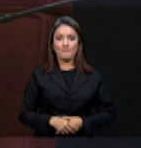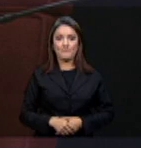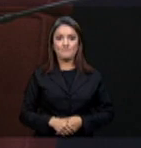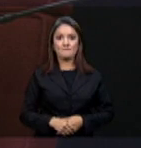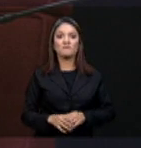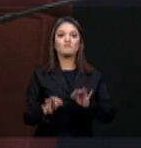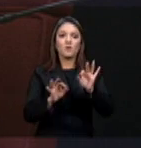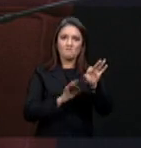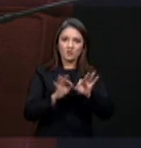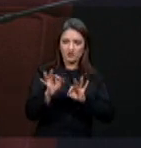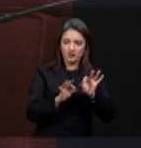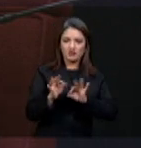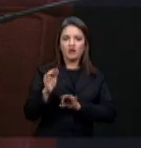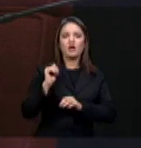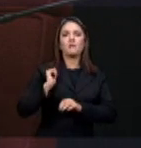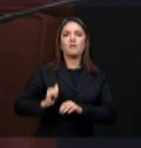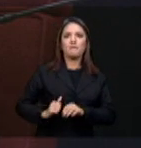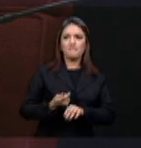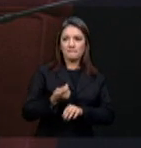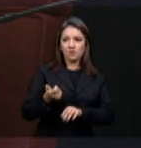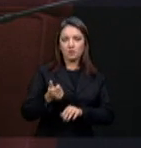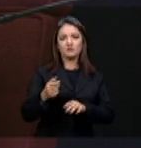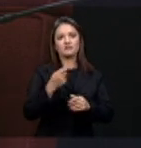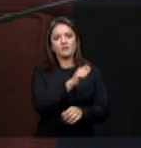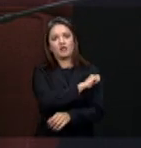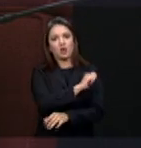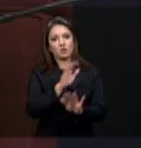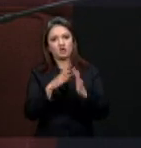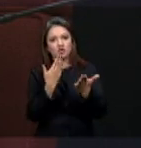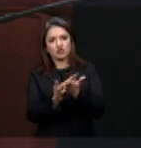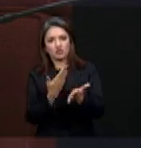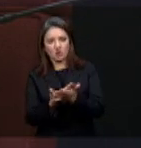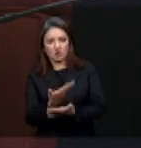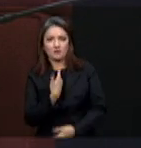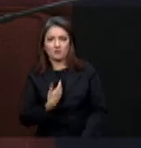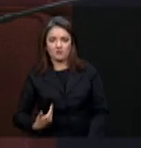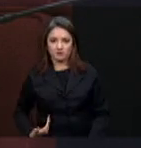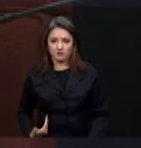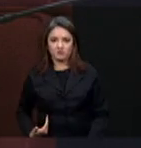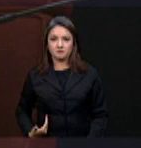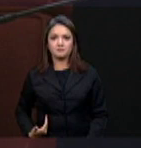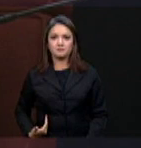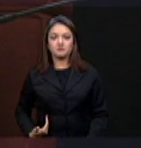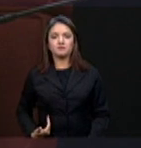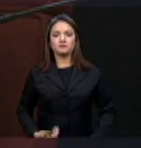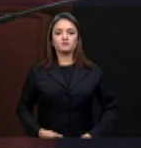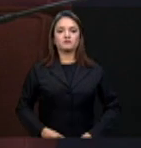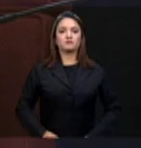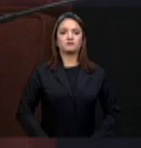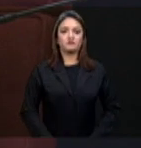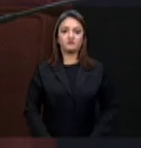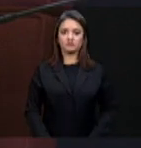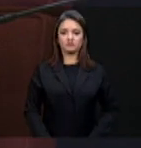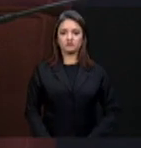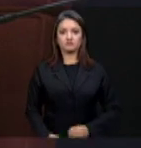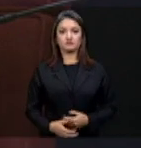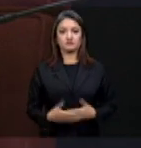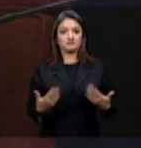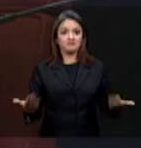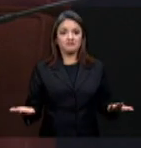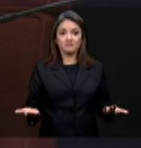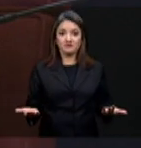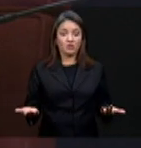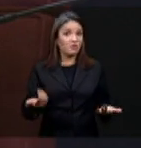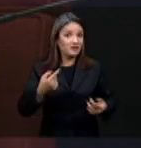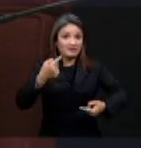fornece o bolso universitários para alunos de escolas públicas ou alunos bolsistas de escolas privadas com o primeiro não houve